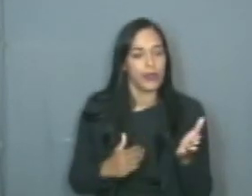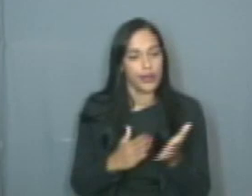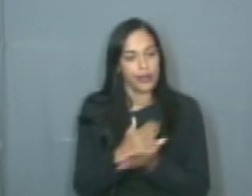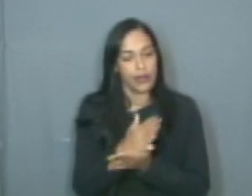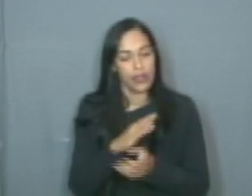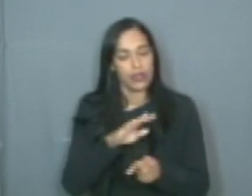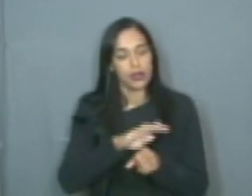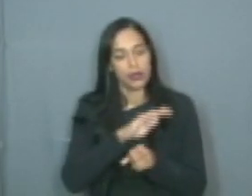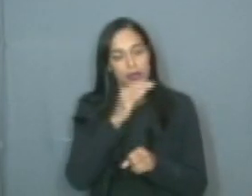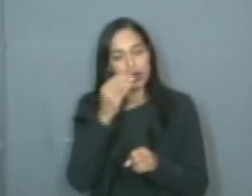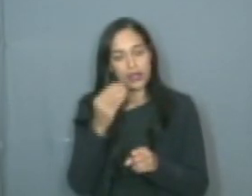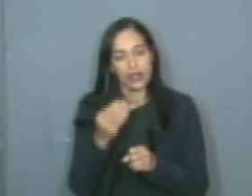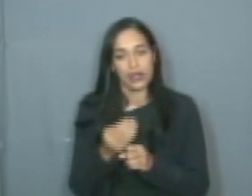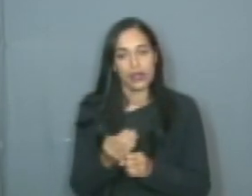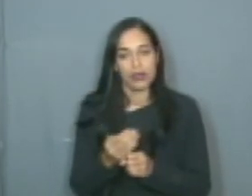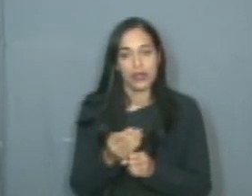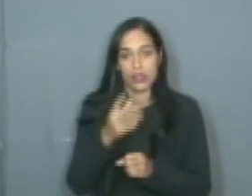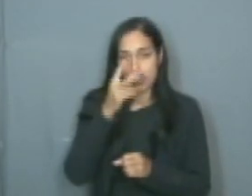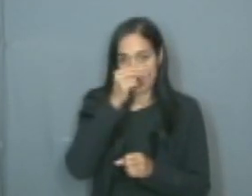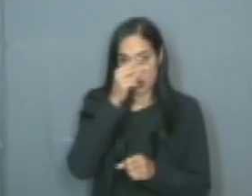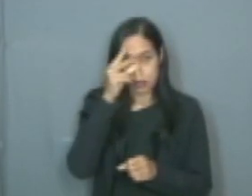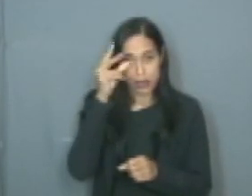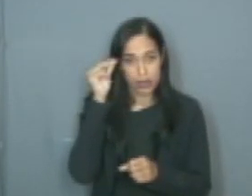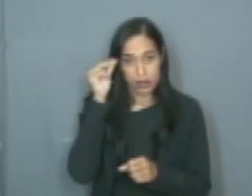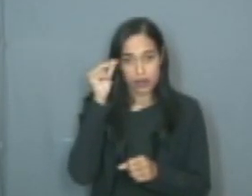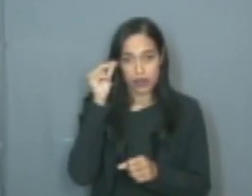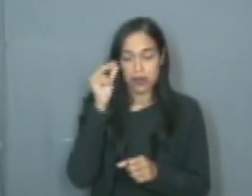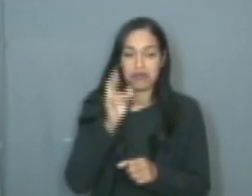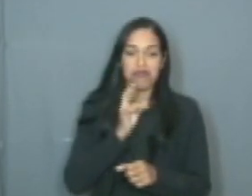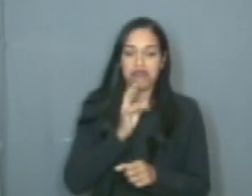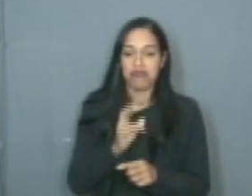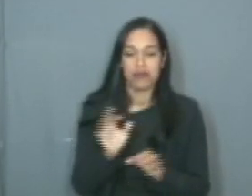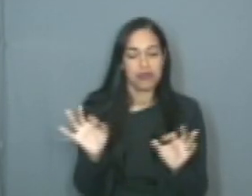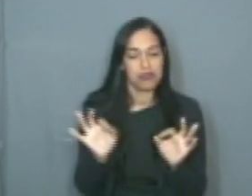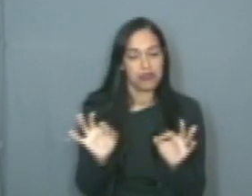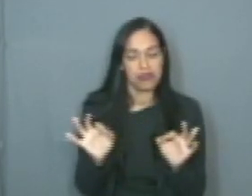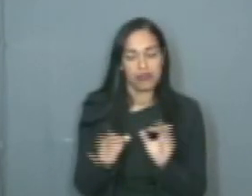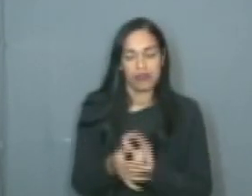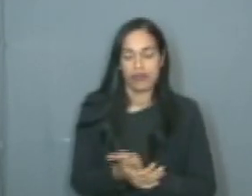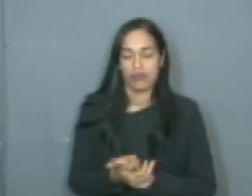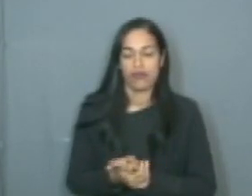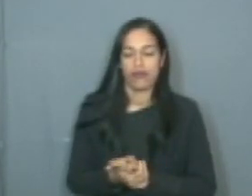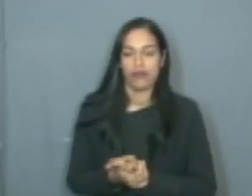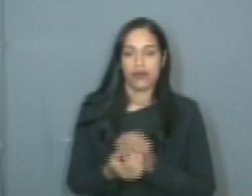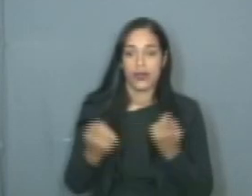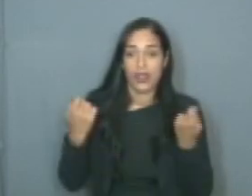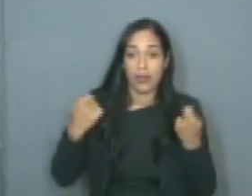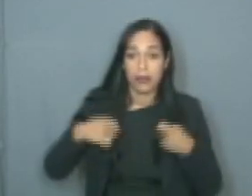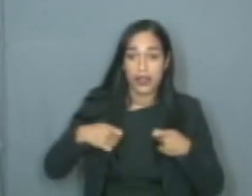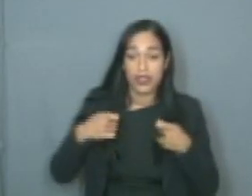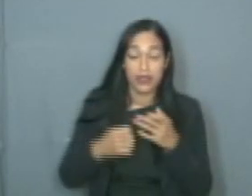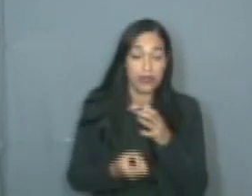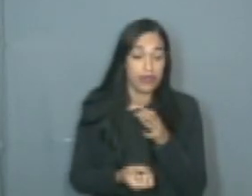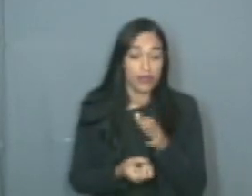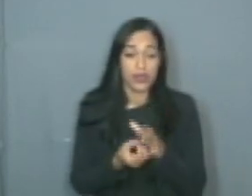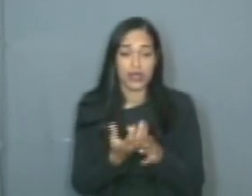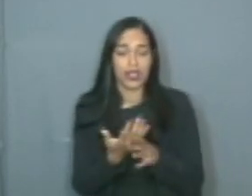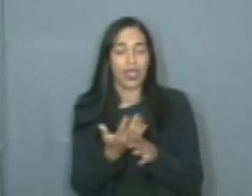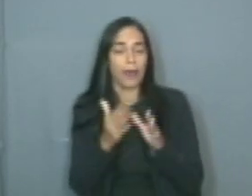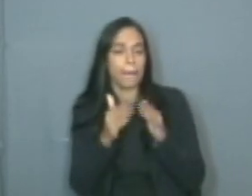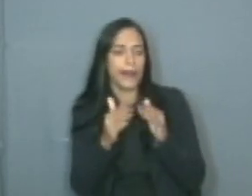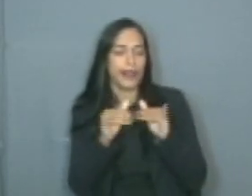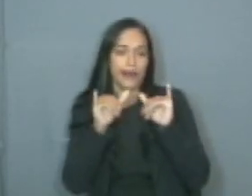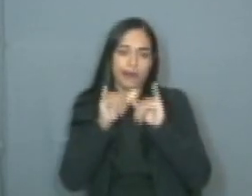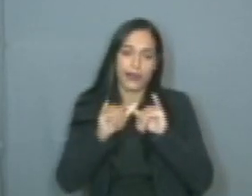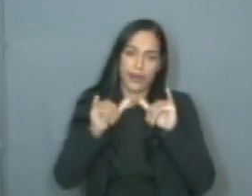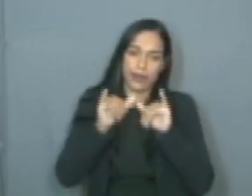essa casa e a prefeitura simplesmente não responde. Nós precisamos criar meios legais, como o pedido de